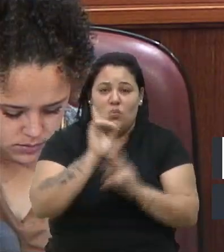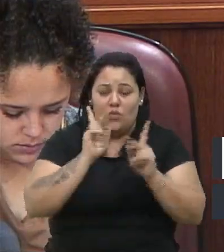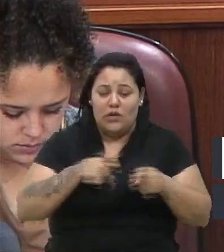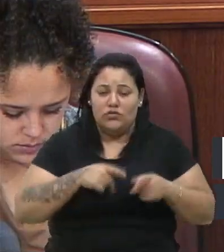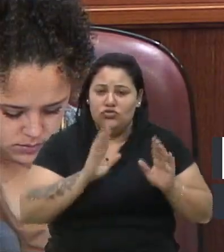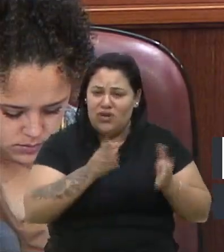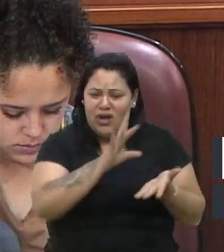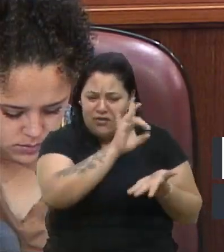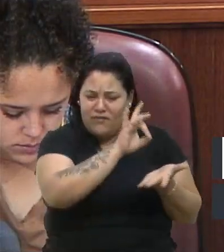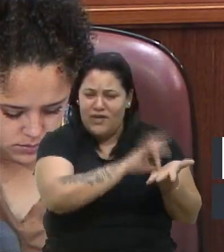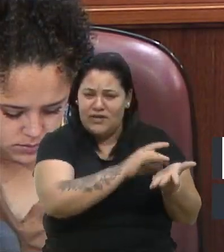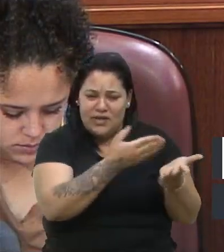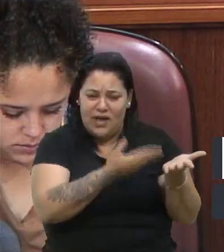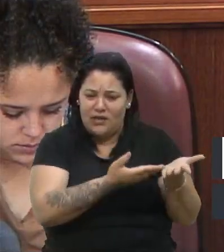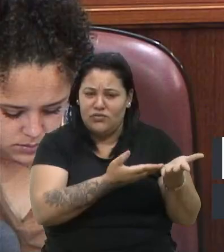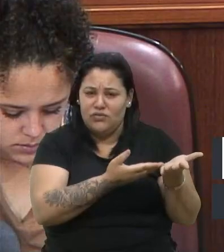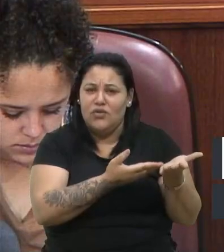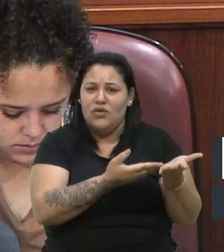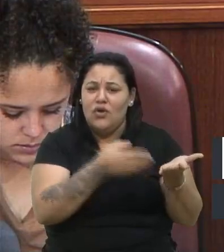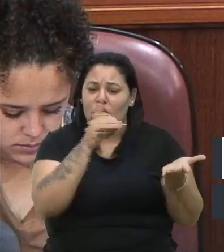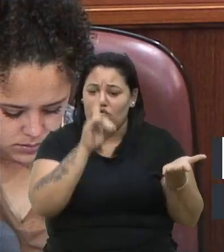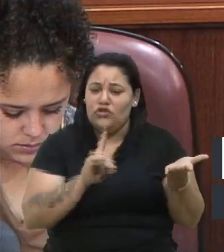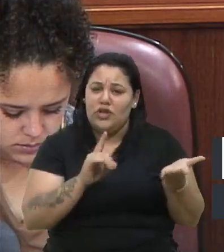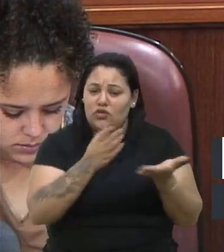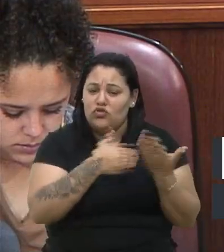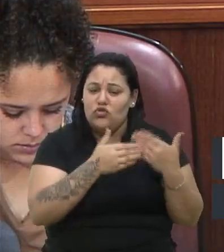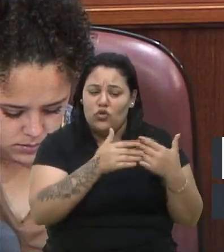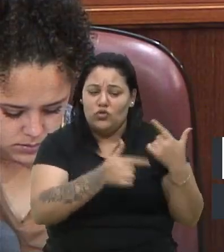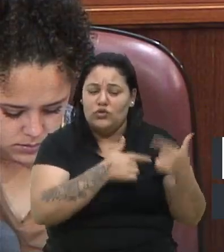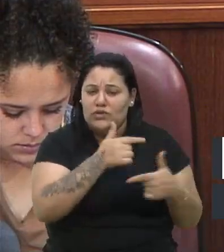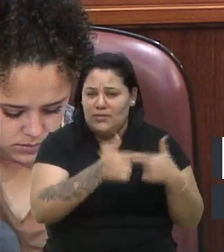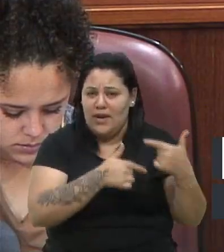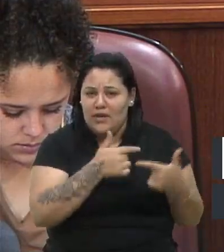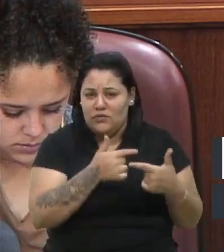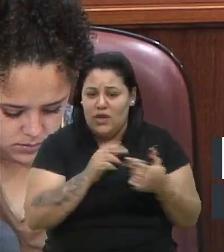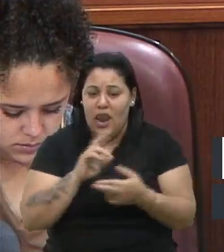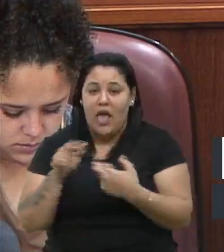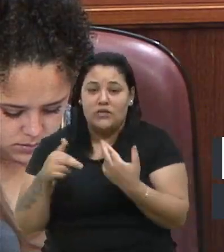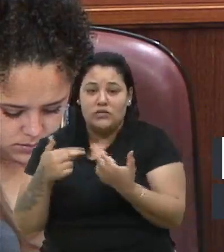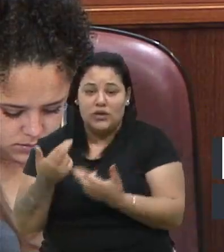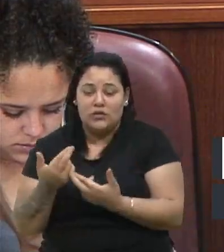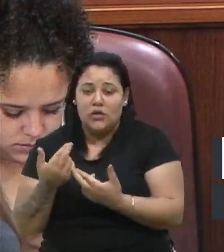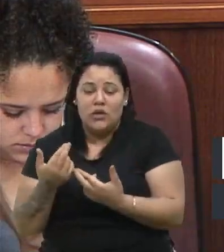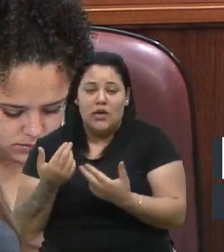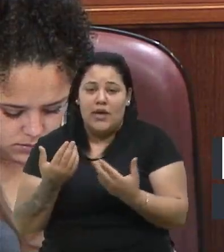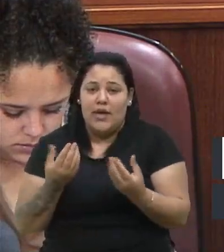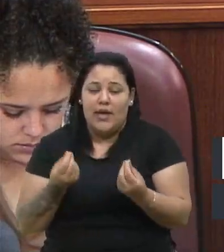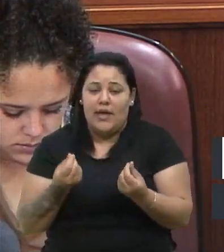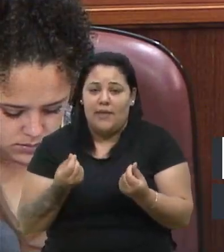os direitos dos trabalhadores e das trabalhadoras como algo